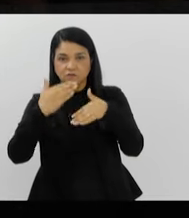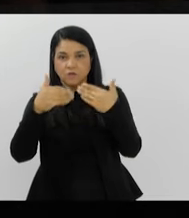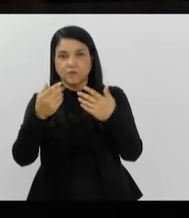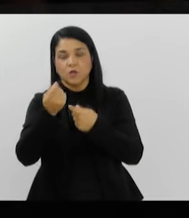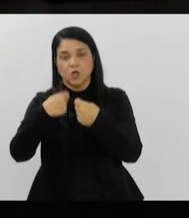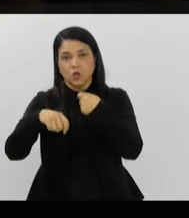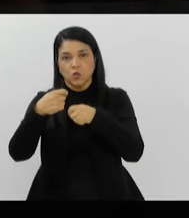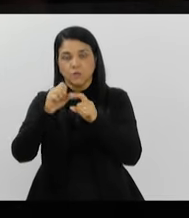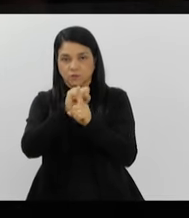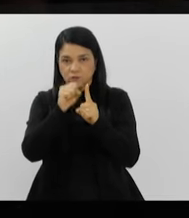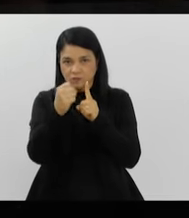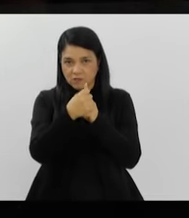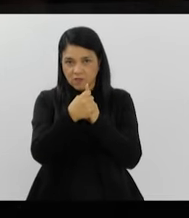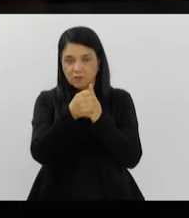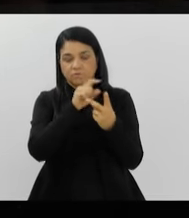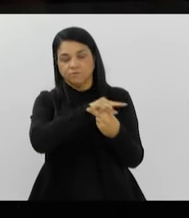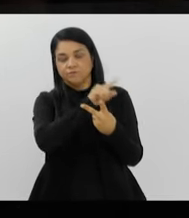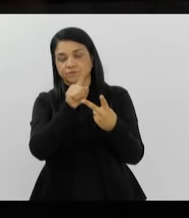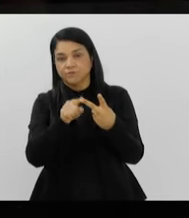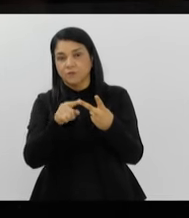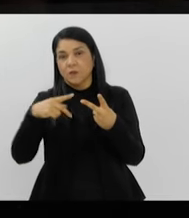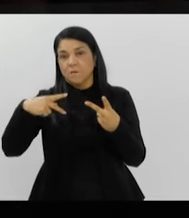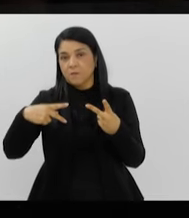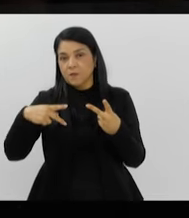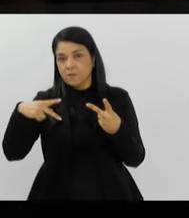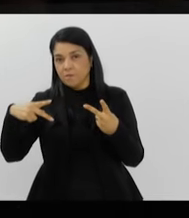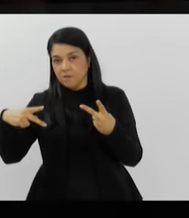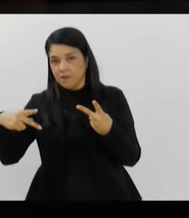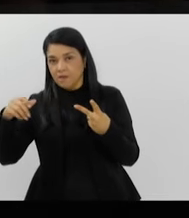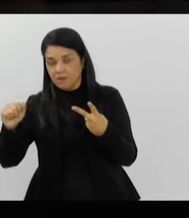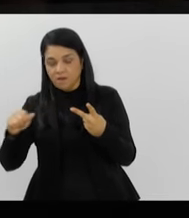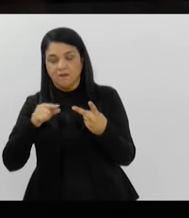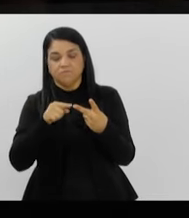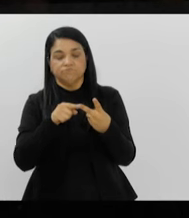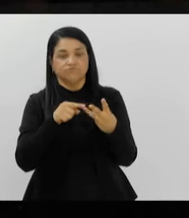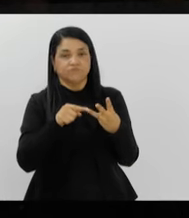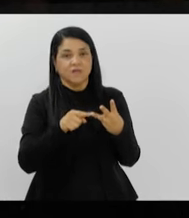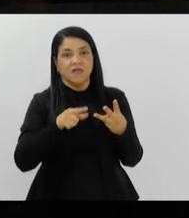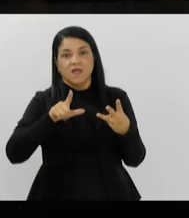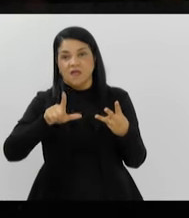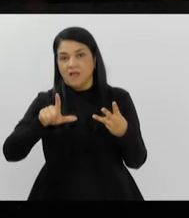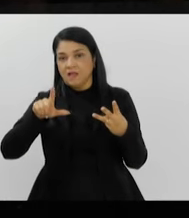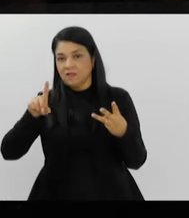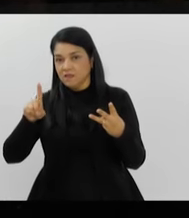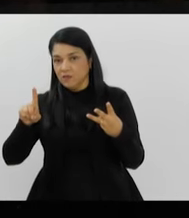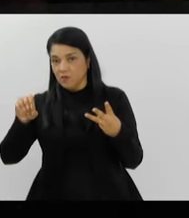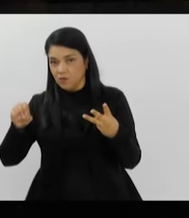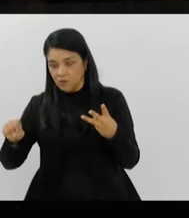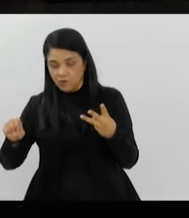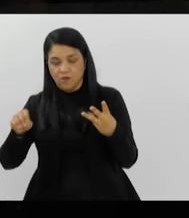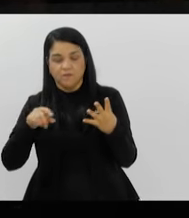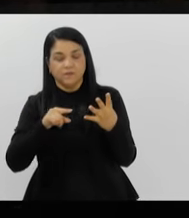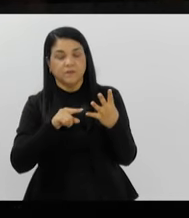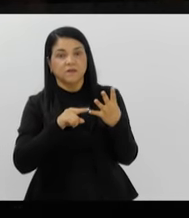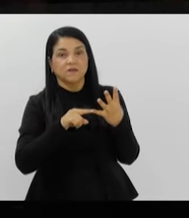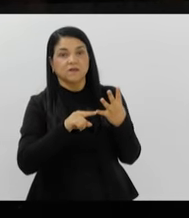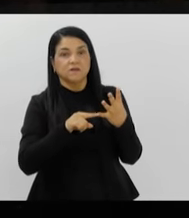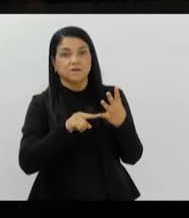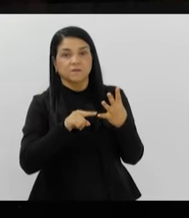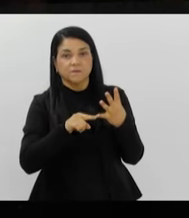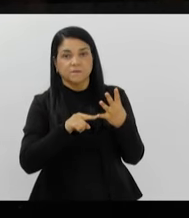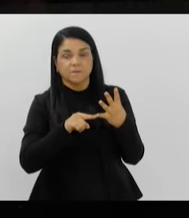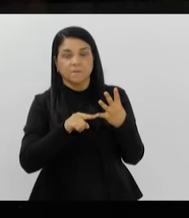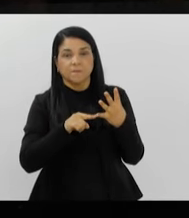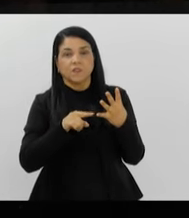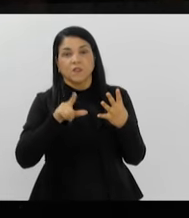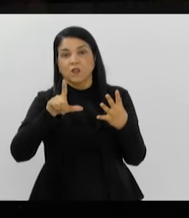e Social, do PPA, do Plano Plurianual, da LDO, da Lei de Diretrizes Orçamentárias,